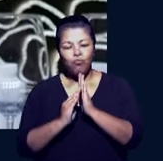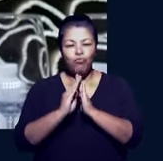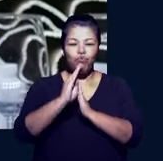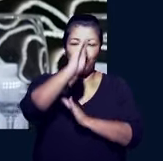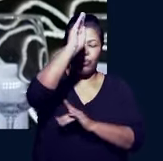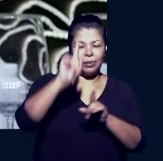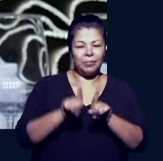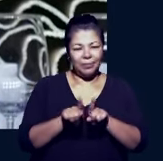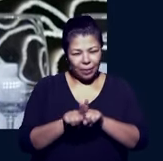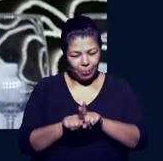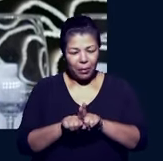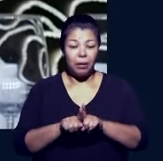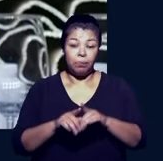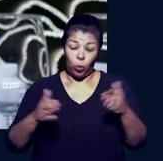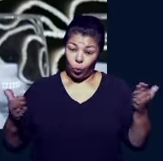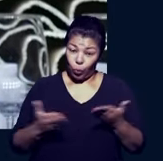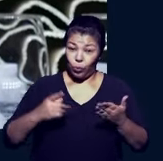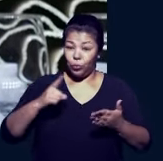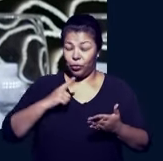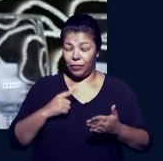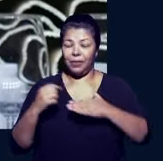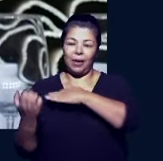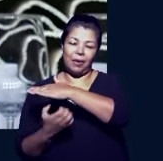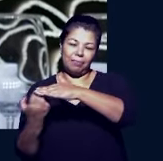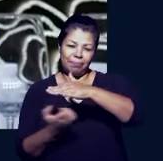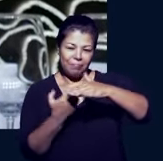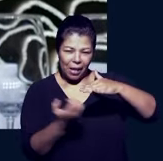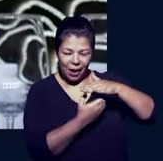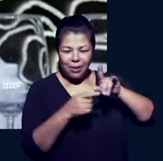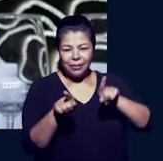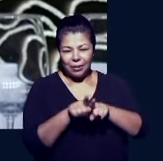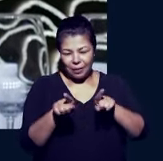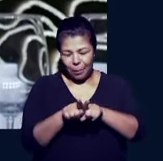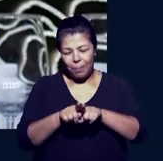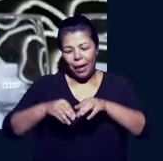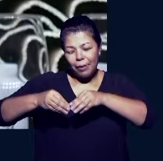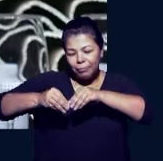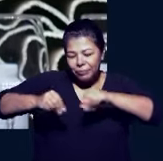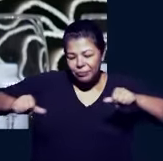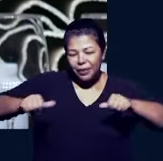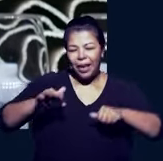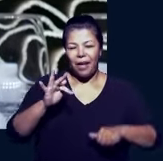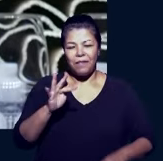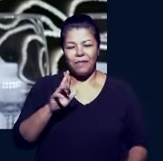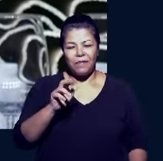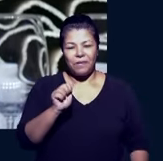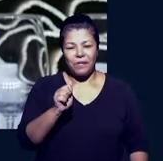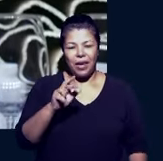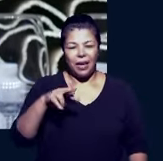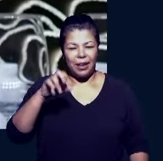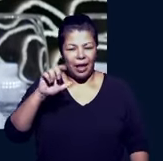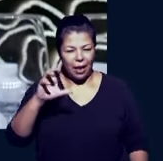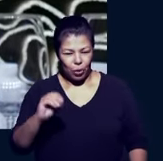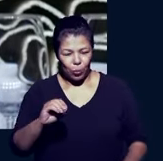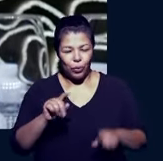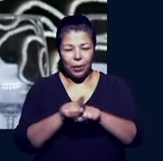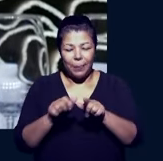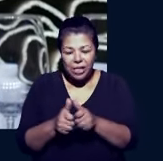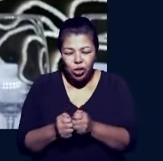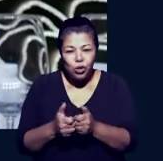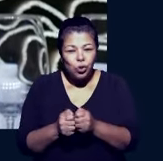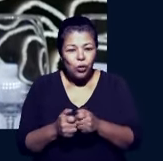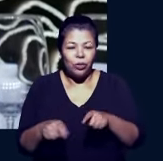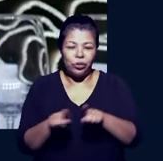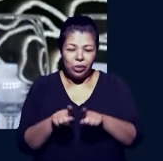você já tem eh fábricas de eh produção de farelo de soja com alto concentrado proteico e é um né o etanol de